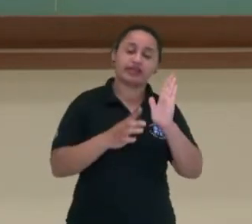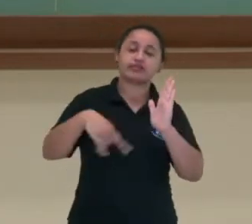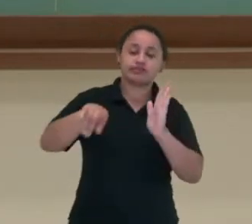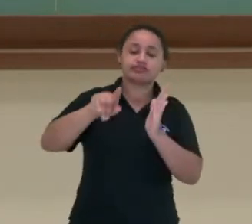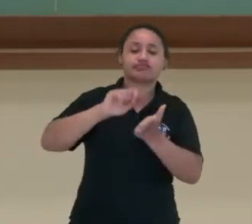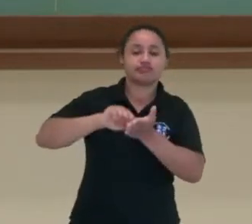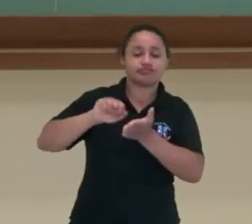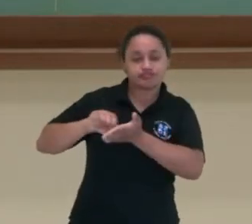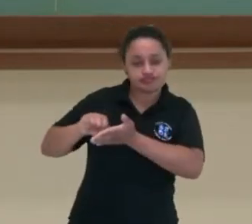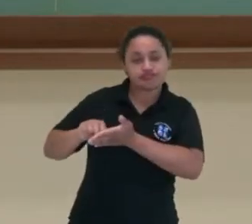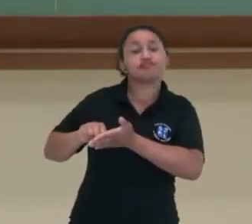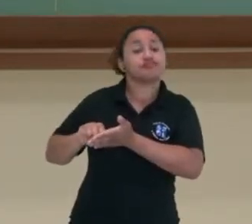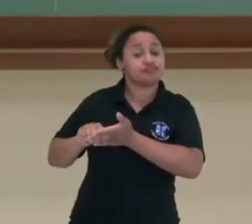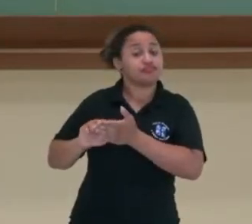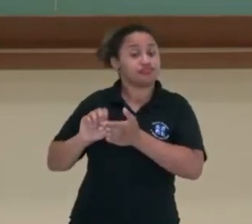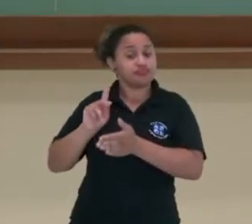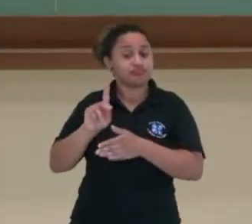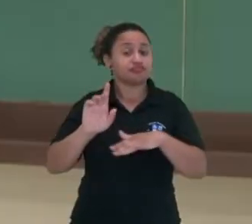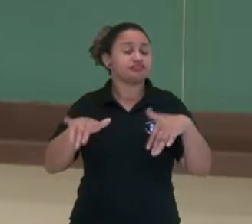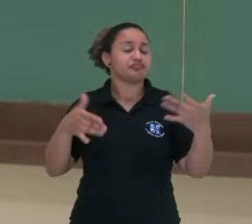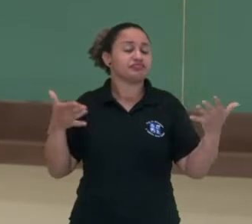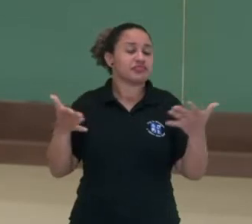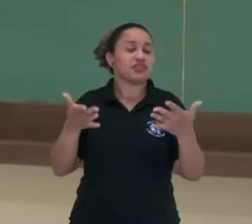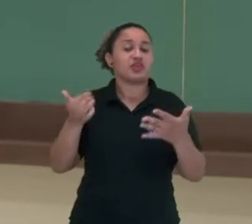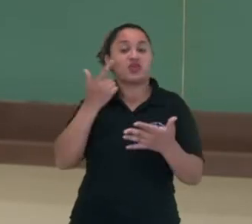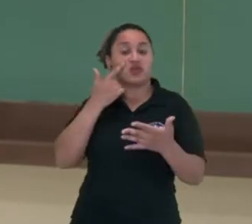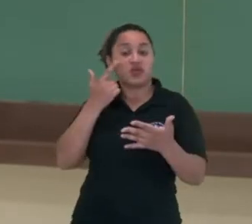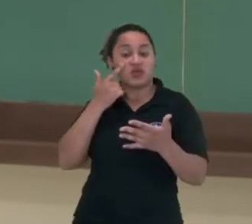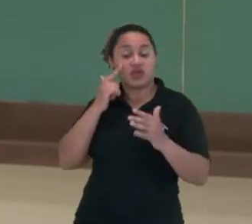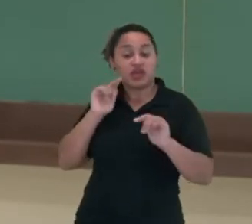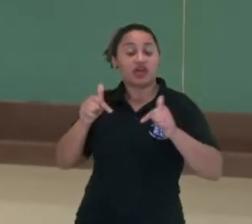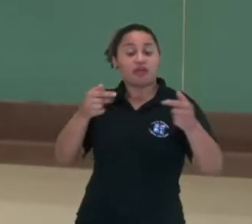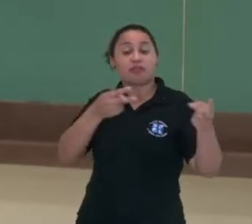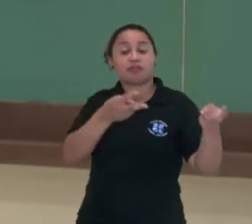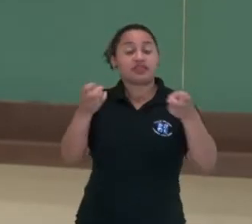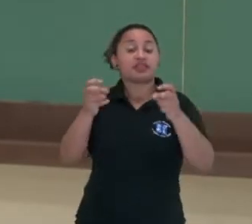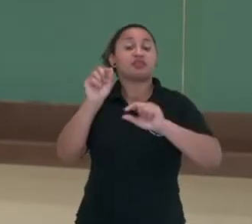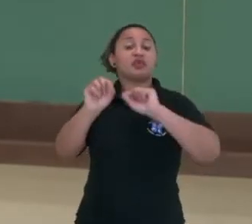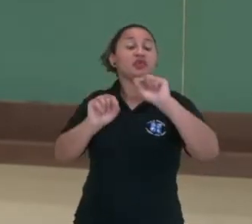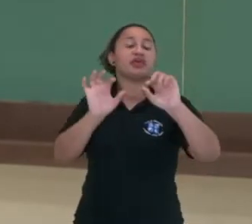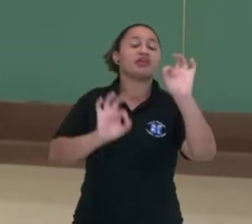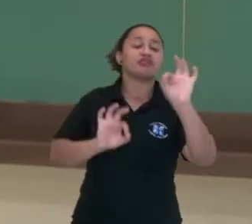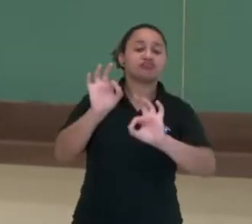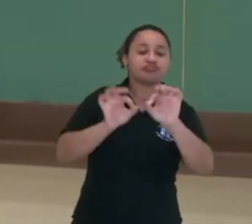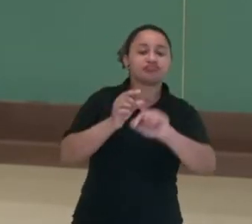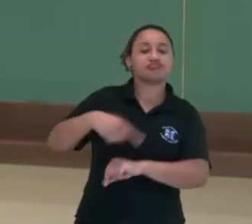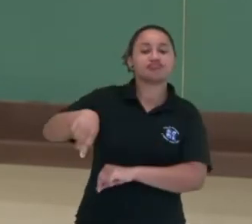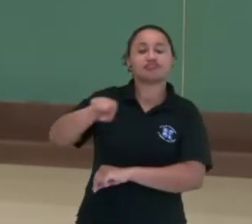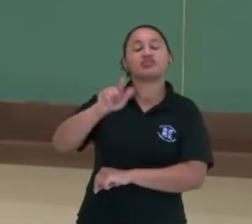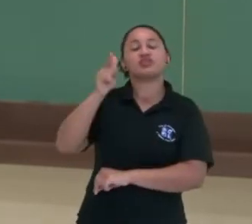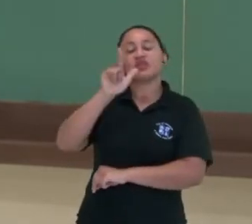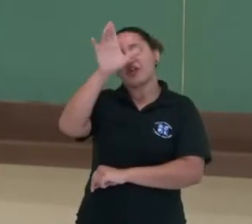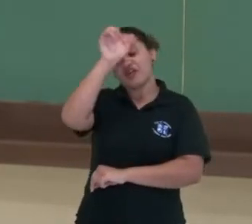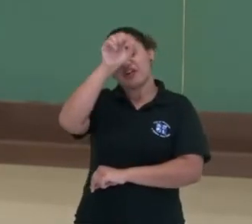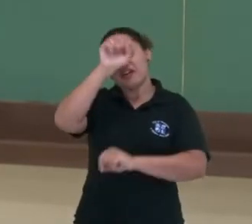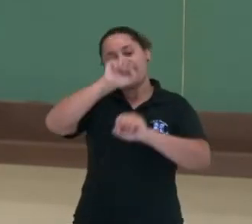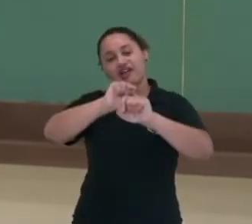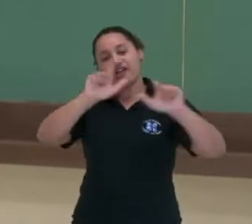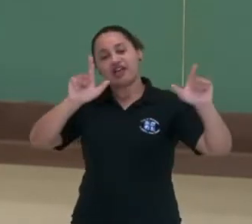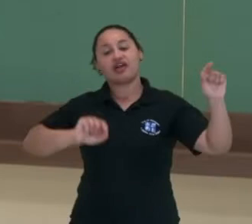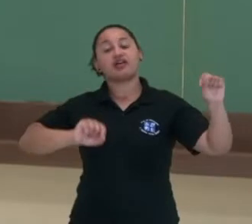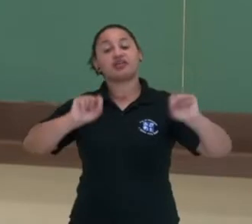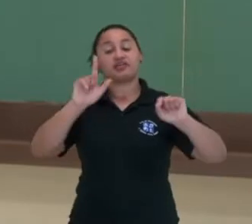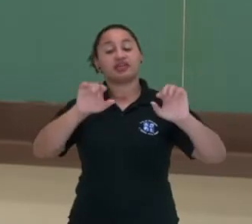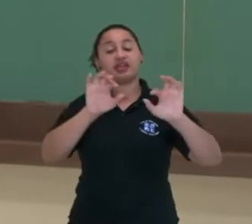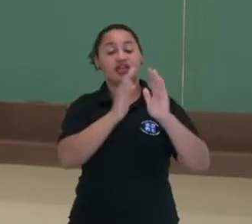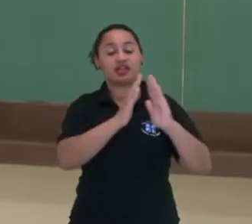vêm redigindo. Então, vamos lá, mãos à obra, perceber aqui o que nós preparamos para que vocês aprendam o que é um